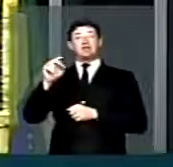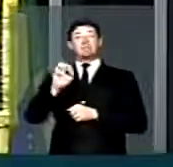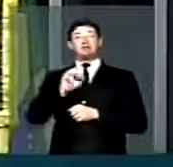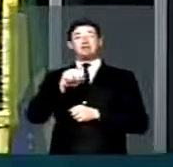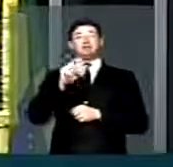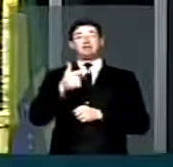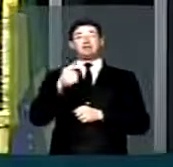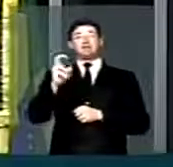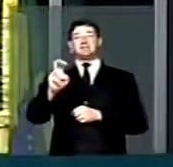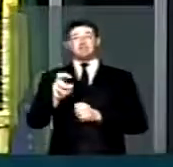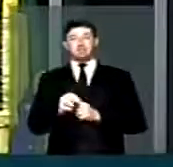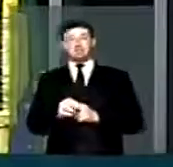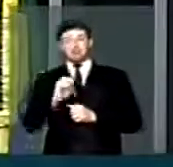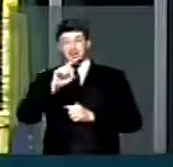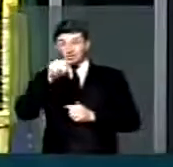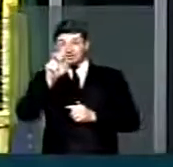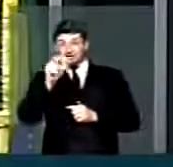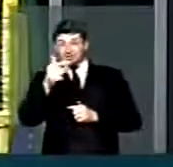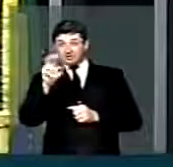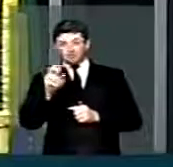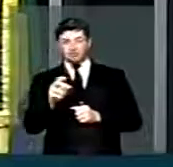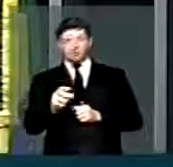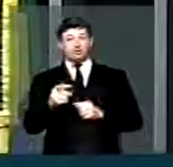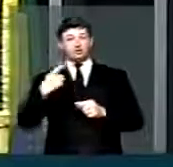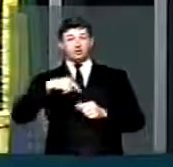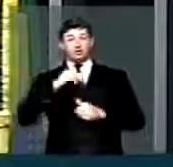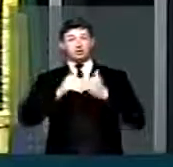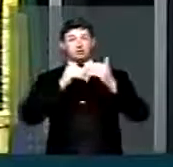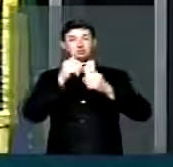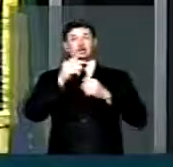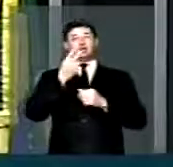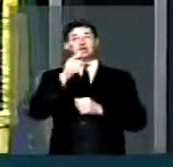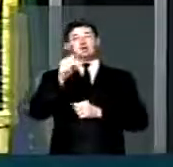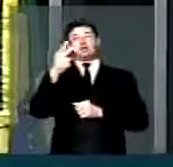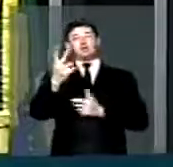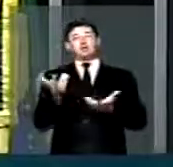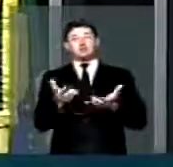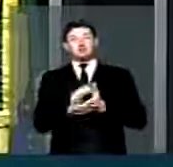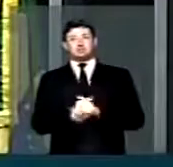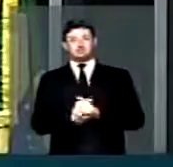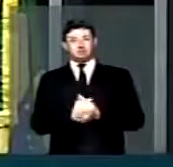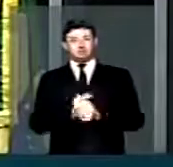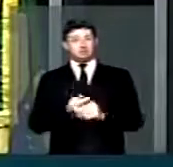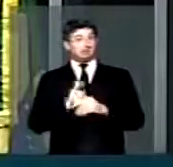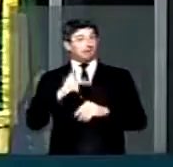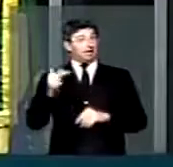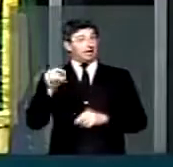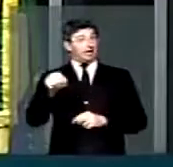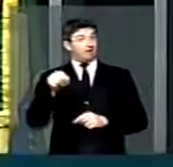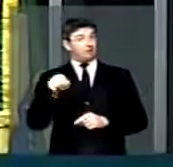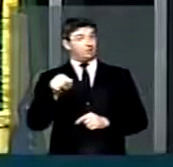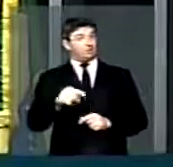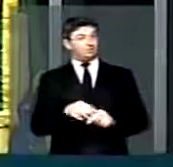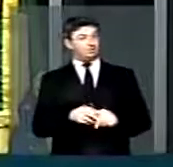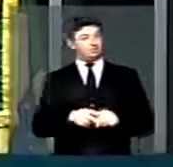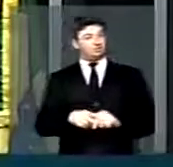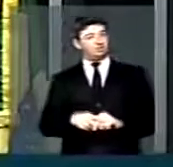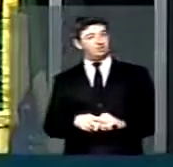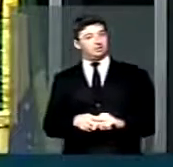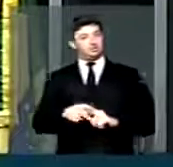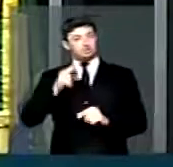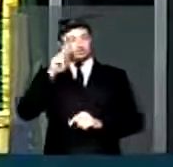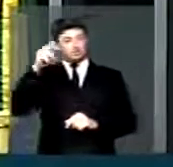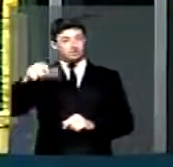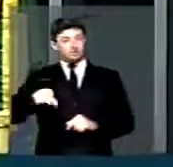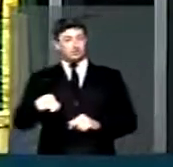Ao invés de crescer 2% em média, o Brasil cresceria 2,2%. Isso é ridículo. Tem alguma coisa errada. É preciso